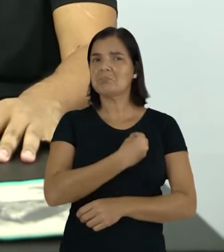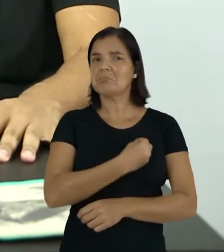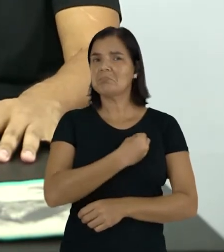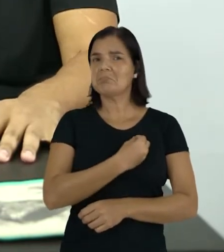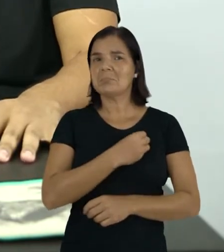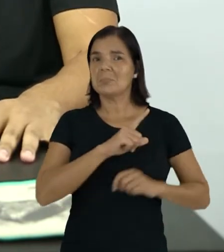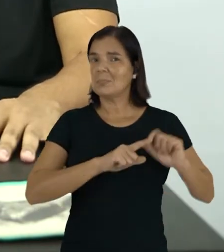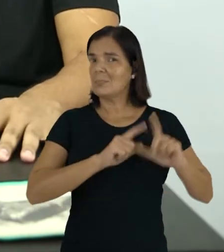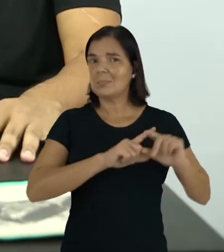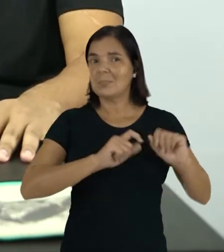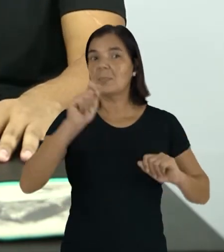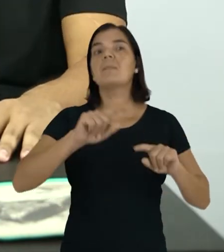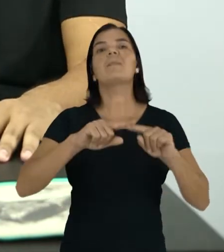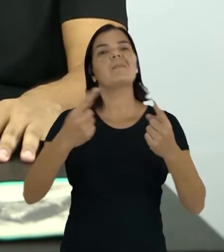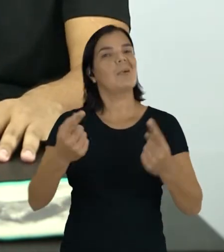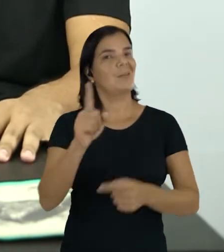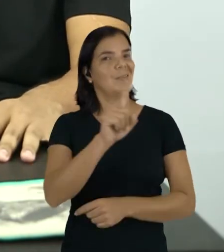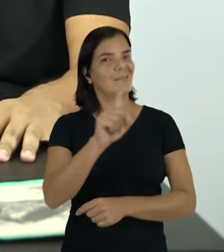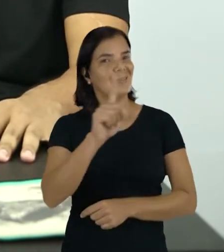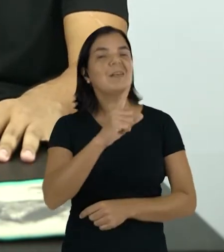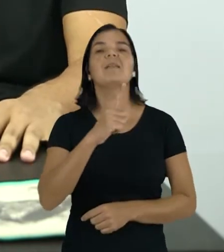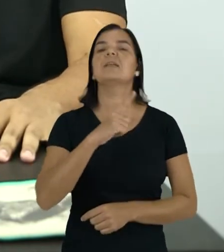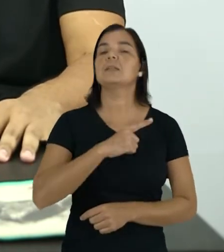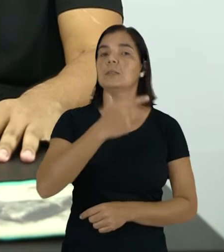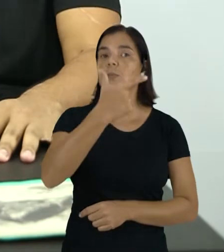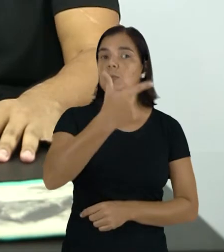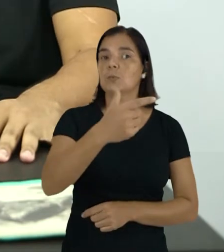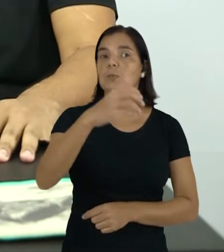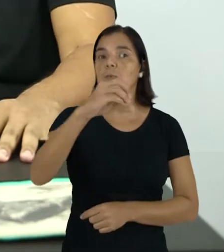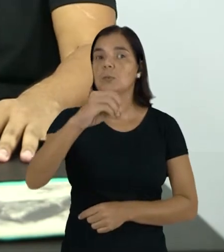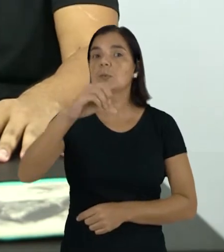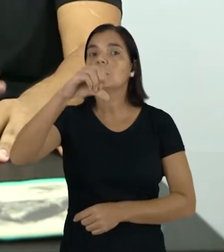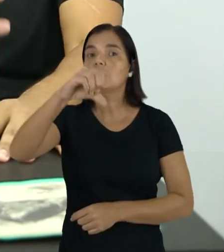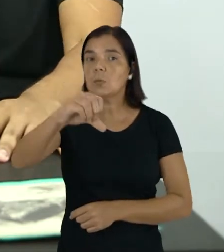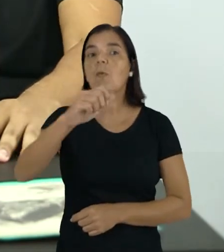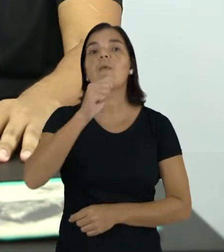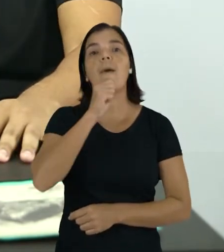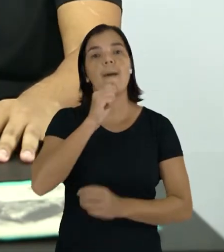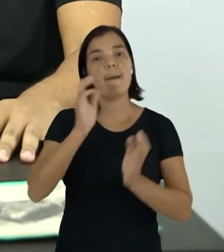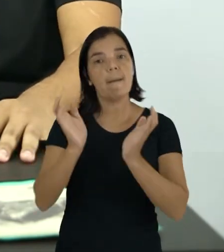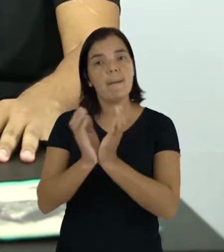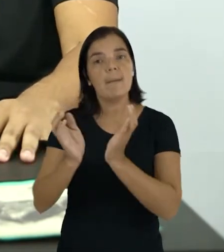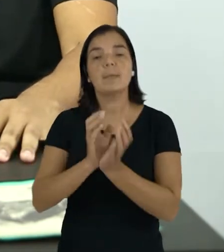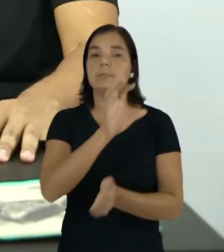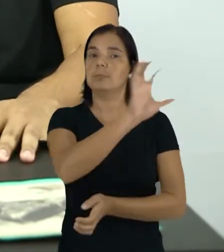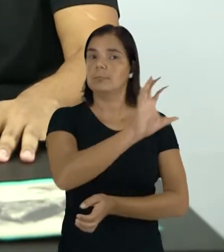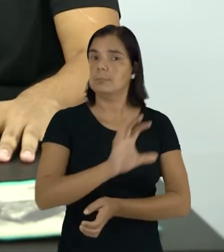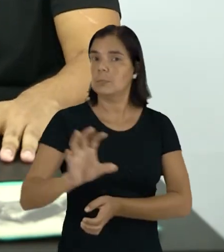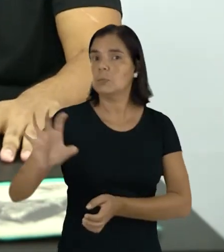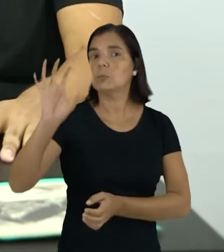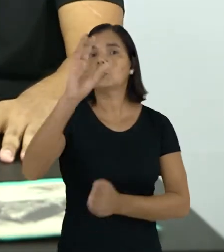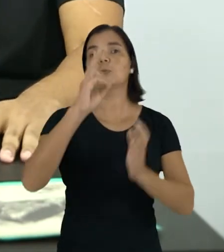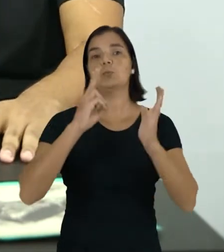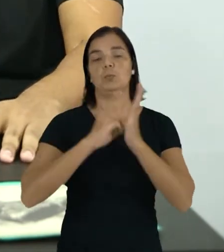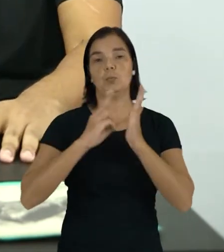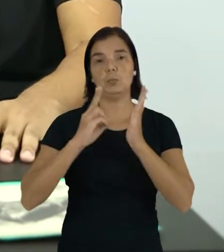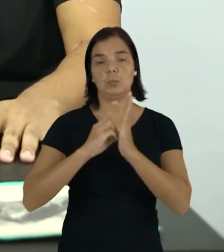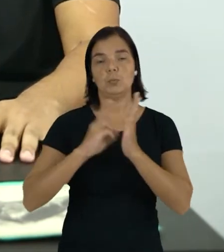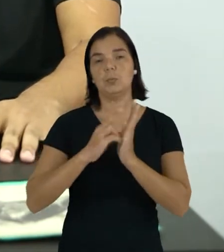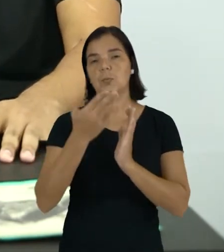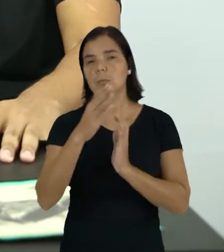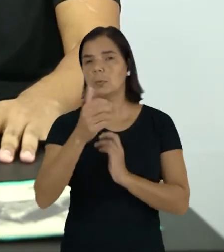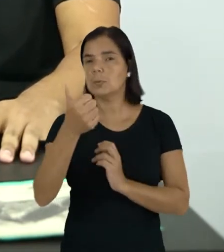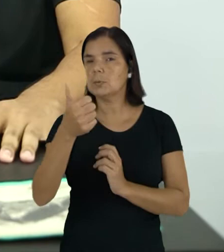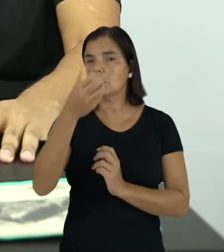nosso território, mas não, nós temos 209 aldeias espalhadas por todo o nosso território, de cerca